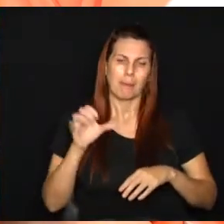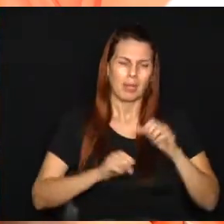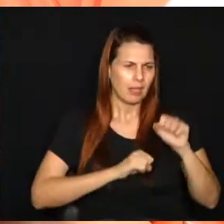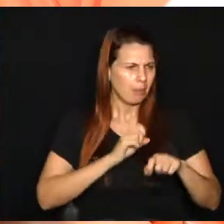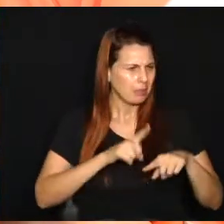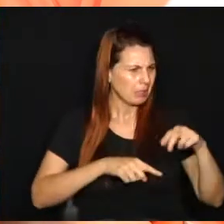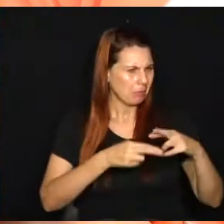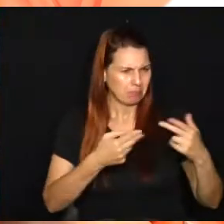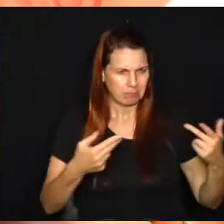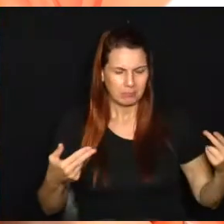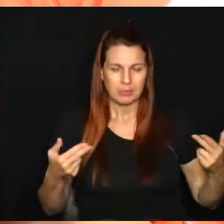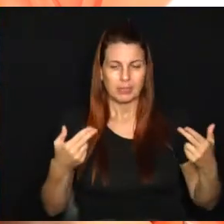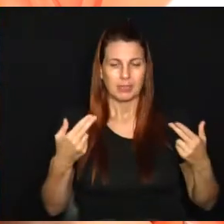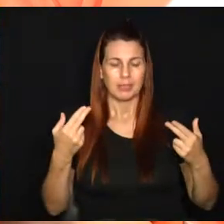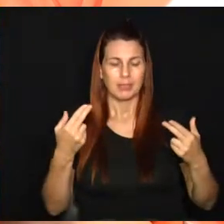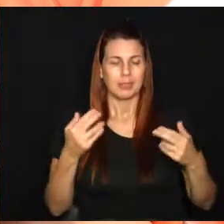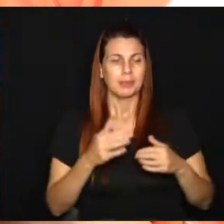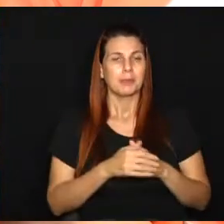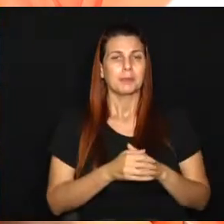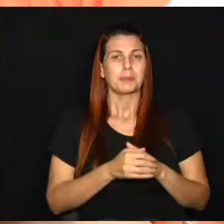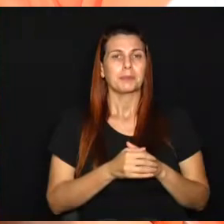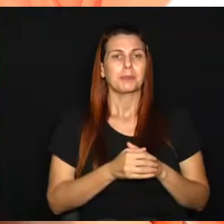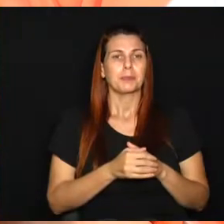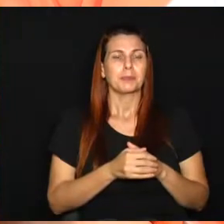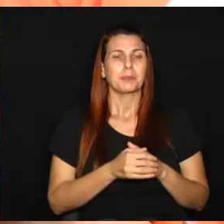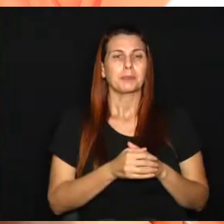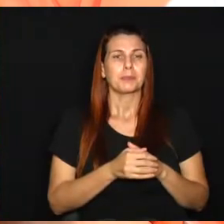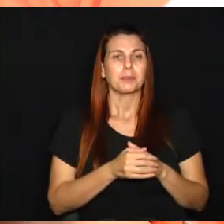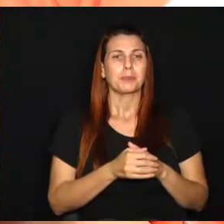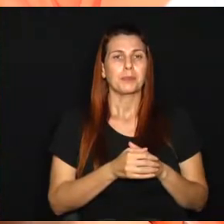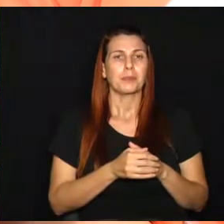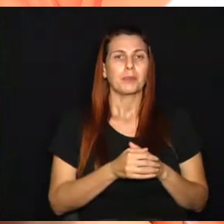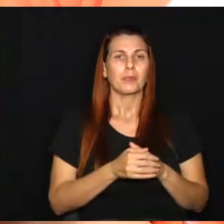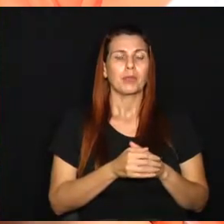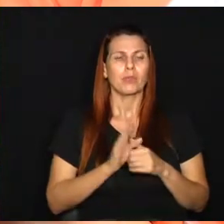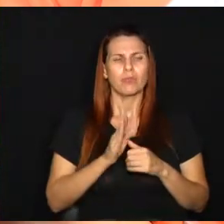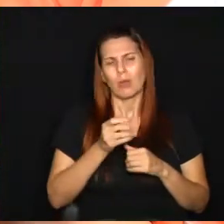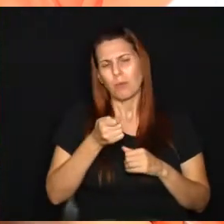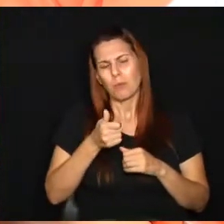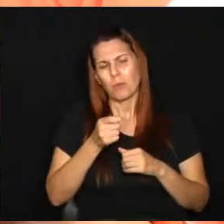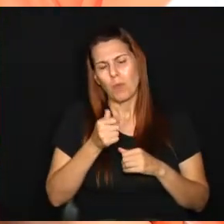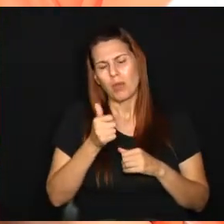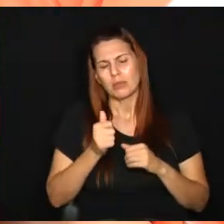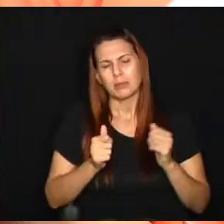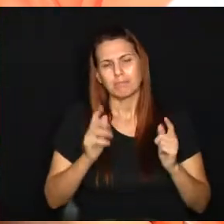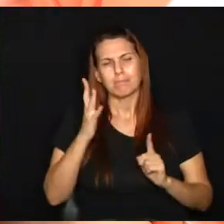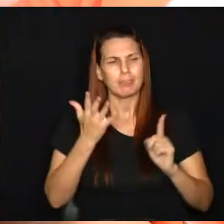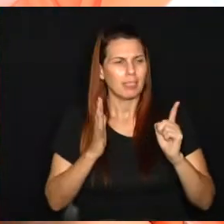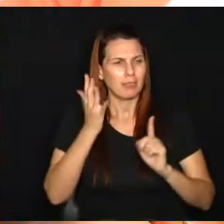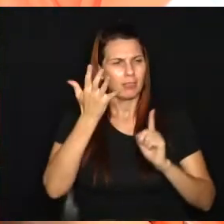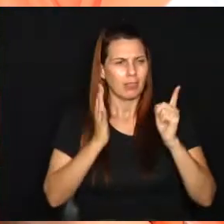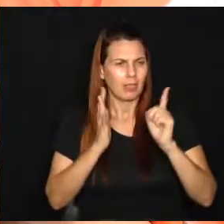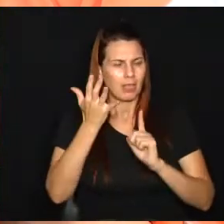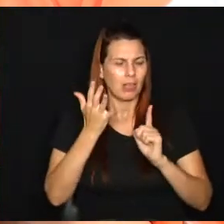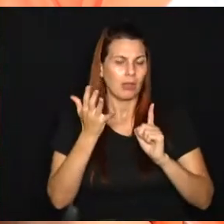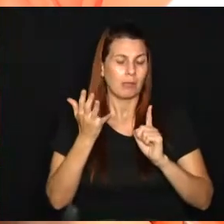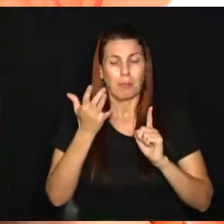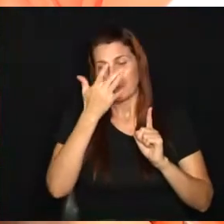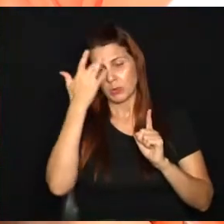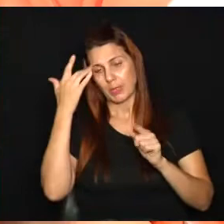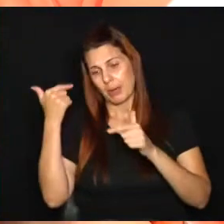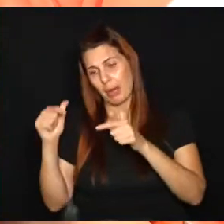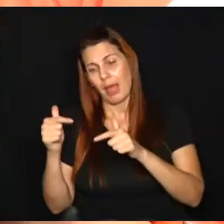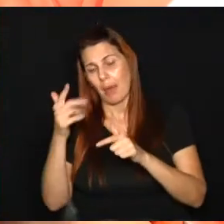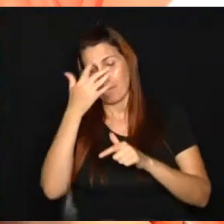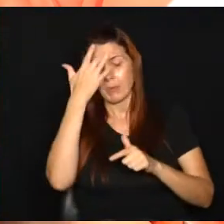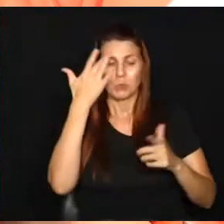E só para finalizar mesmo, a gente está chegando aí no Carnaval. Carnaval, para muita gente vai trabalhar, muita gente vai